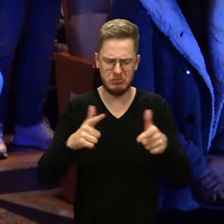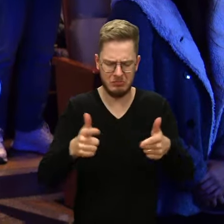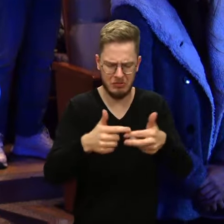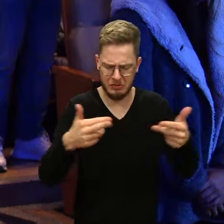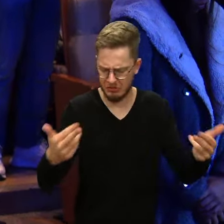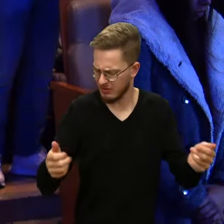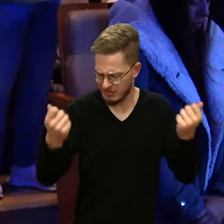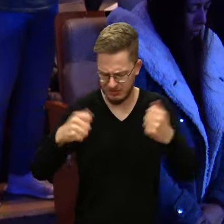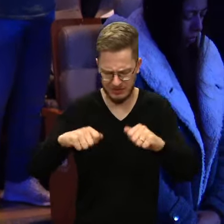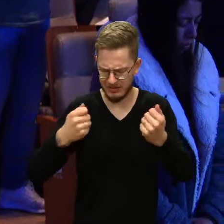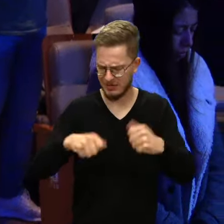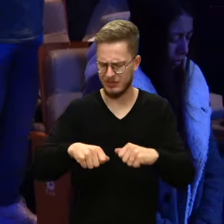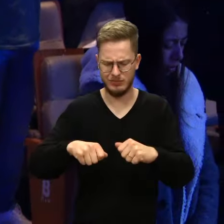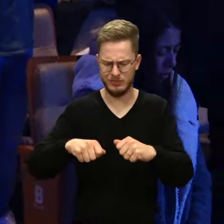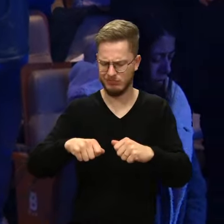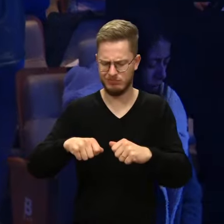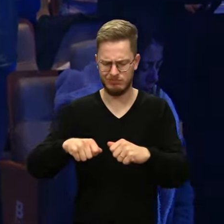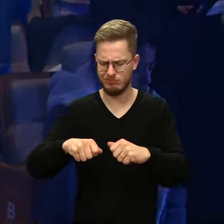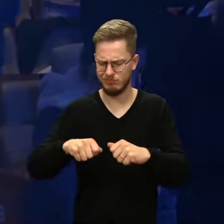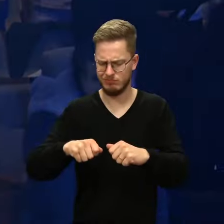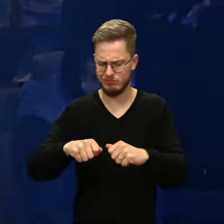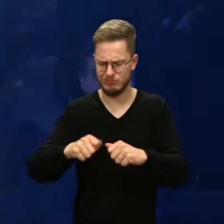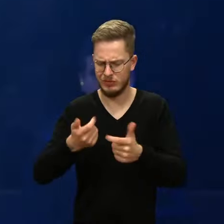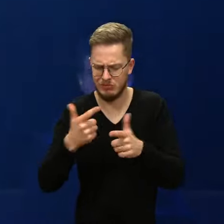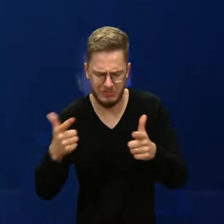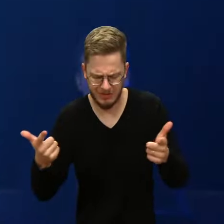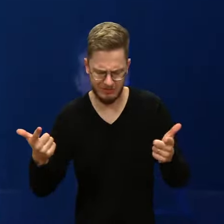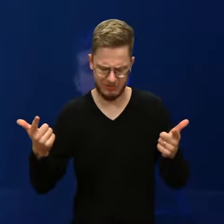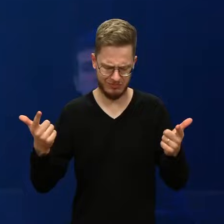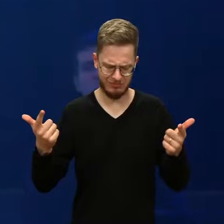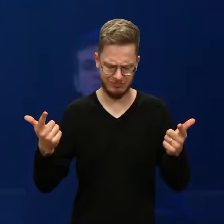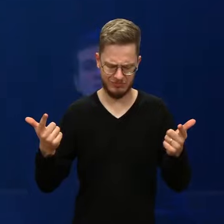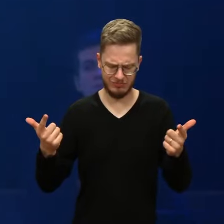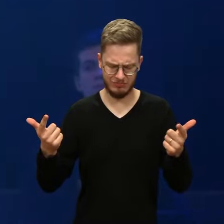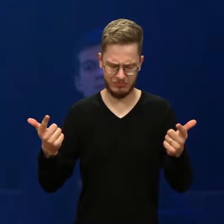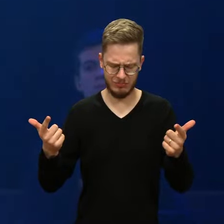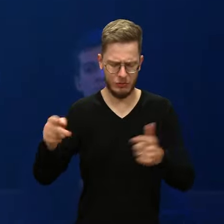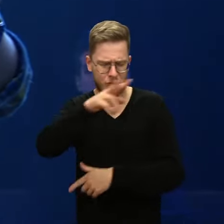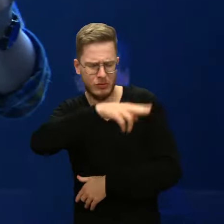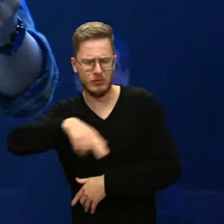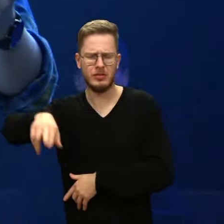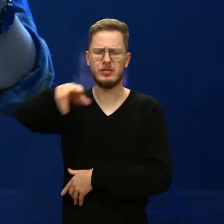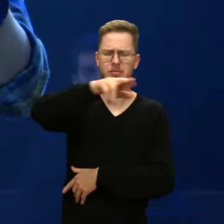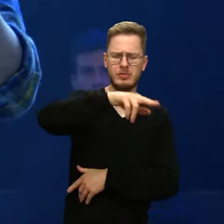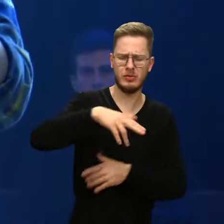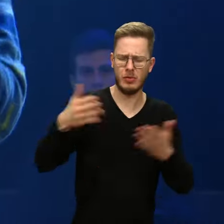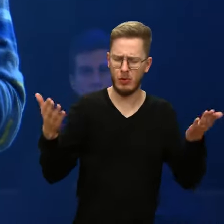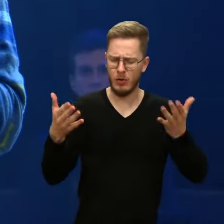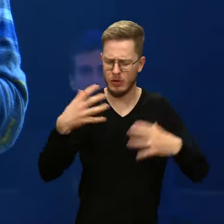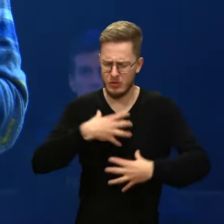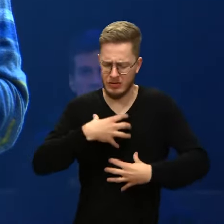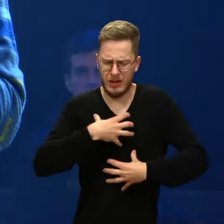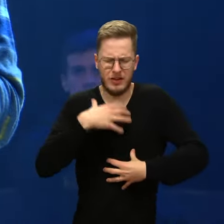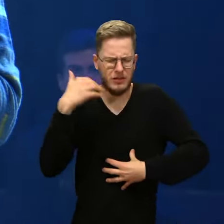Senhor. Nós não temos, Pai. Muitos dos meus irmãos aqui hoje estão se sentindo